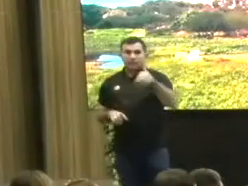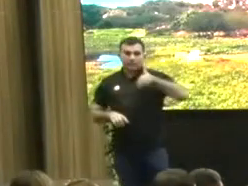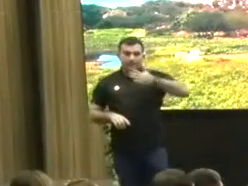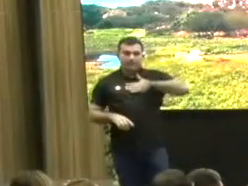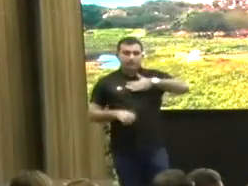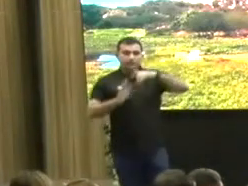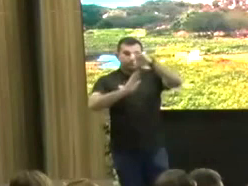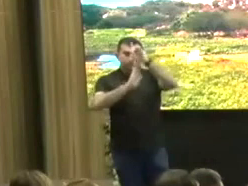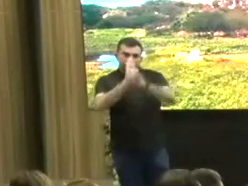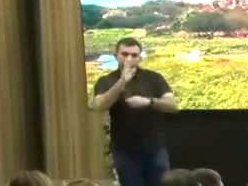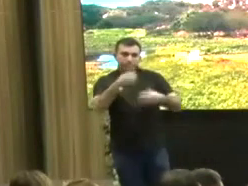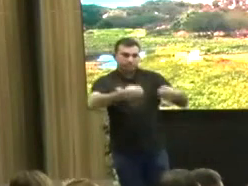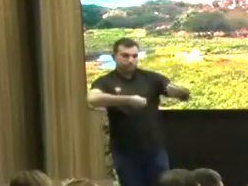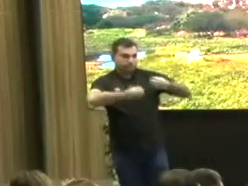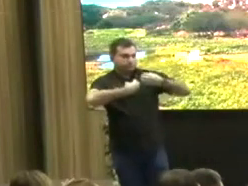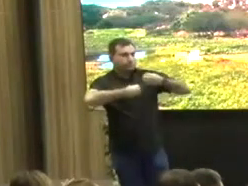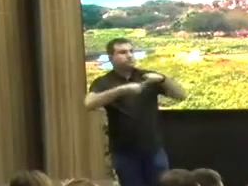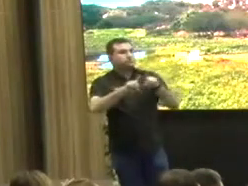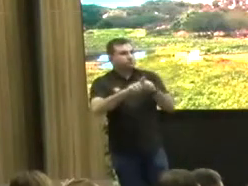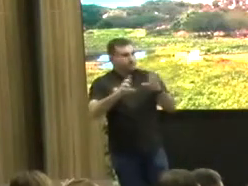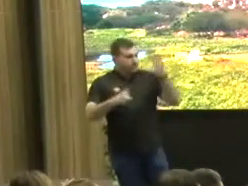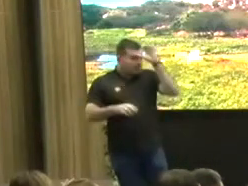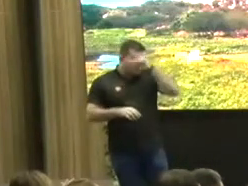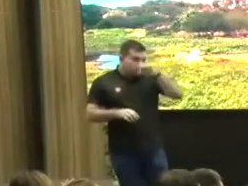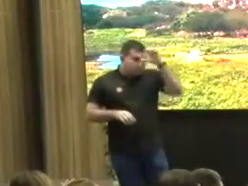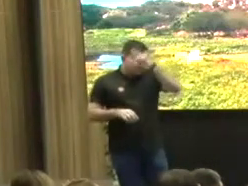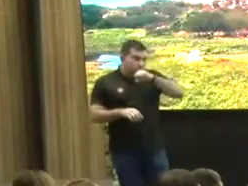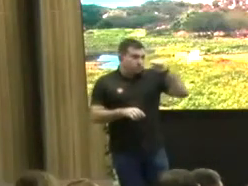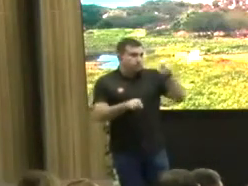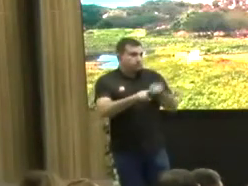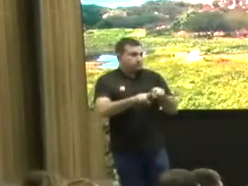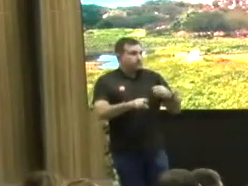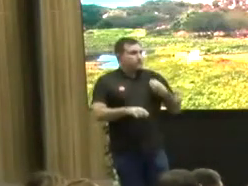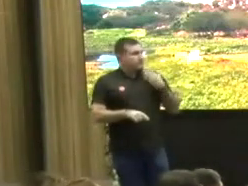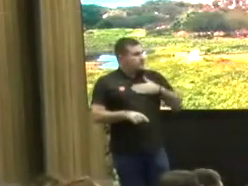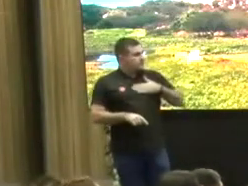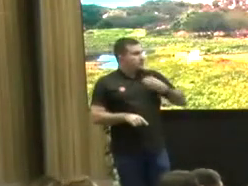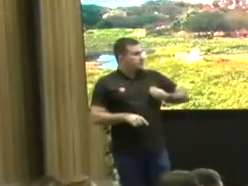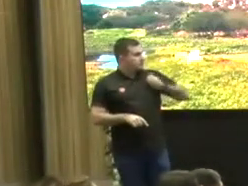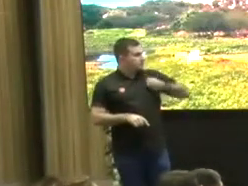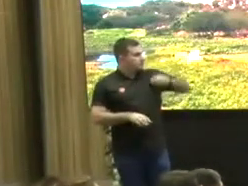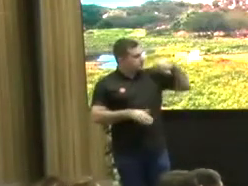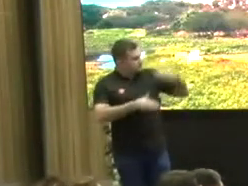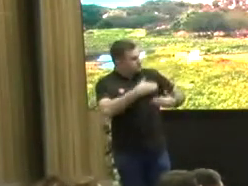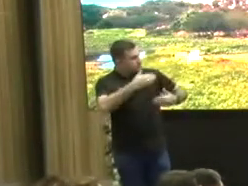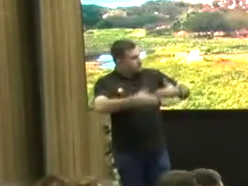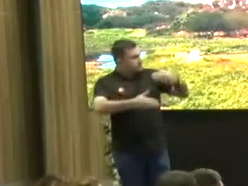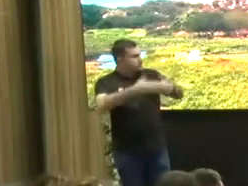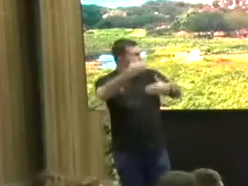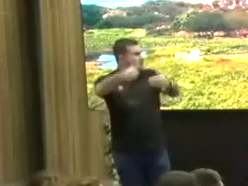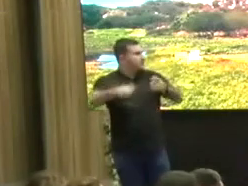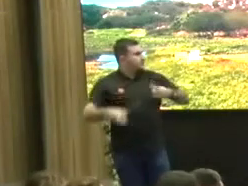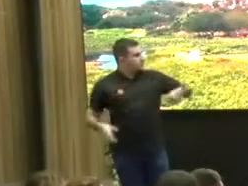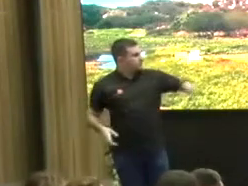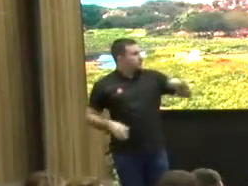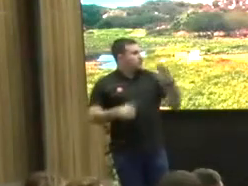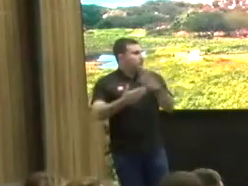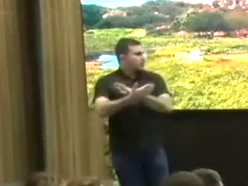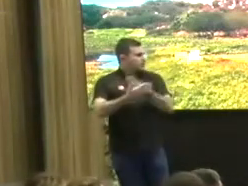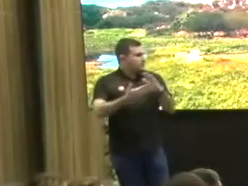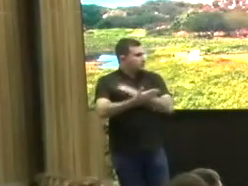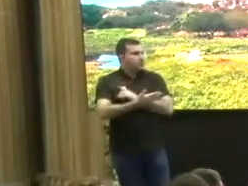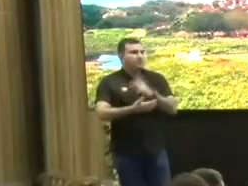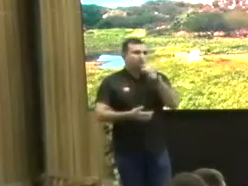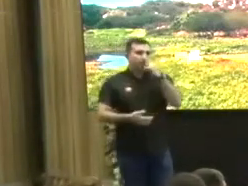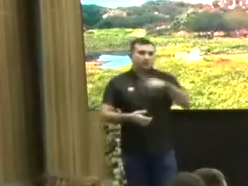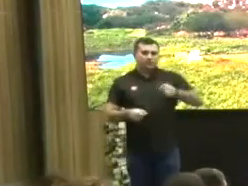a educar-me, do meu direito a aprender durante toda minha vida. E aí nós somos condenados, porque